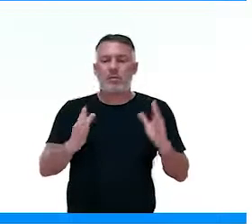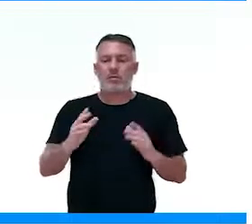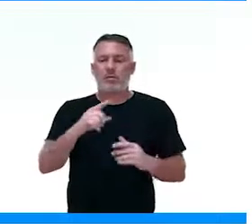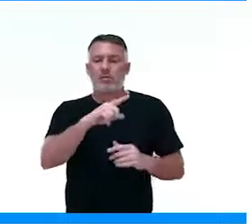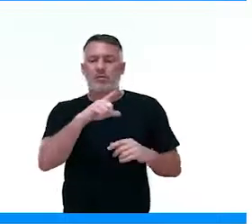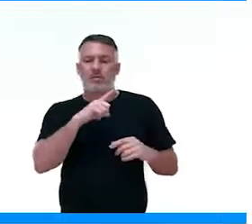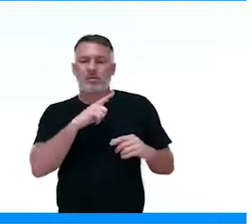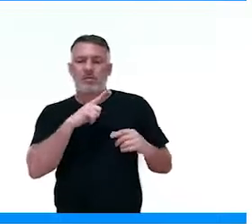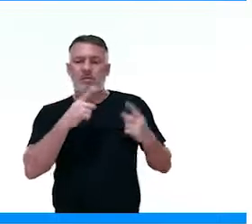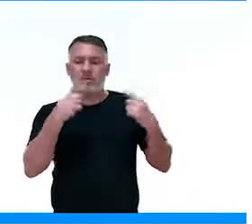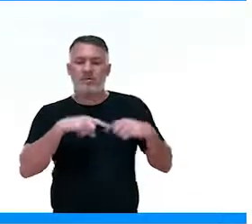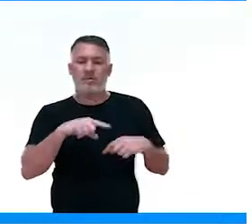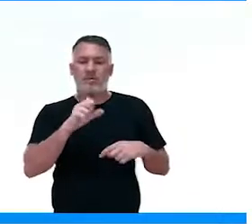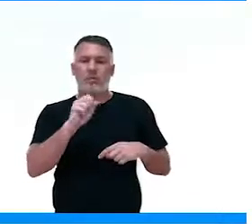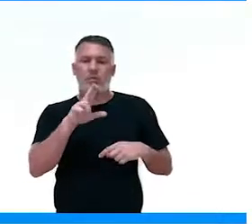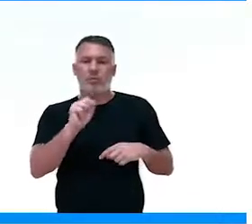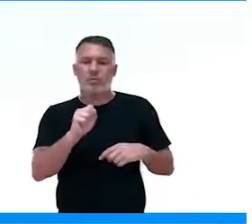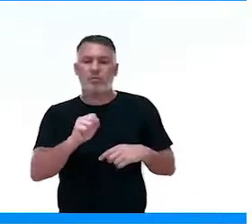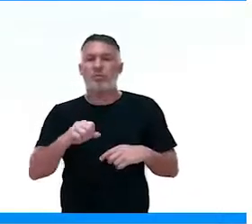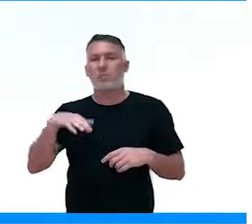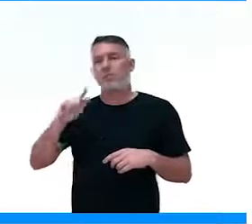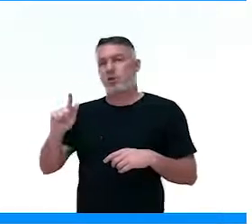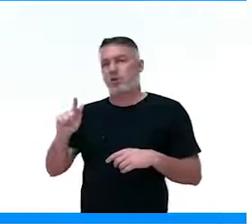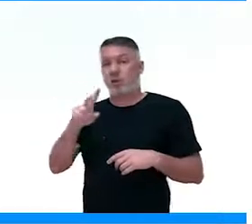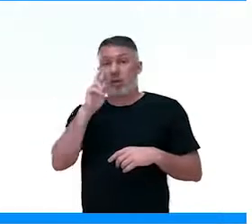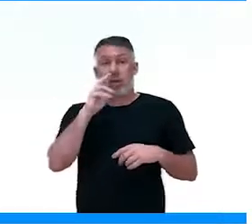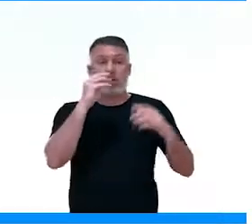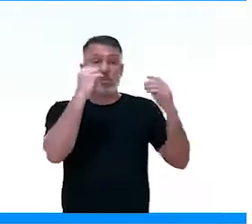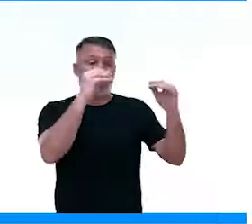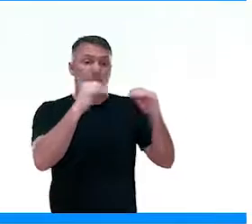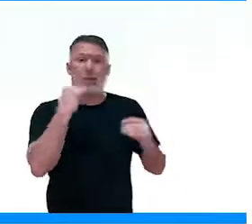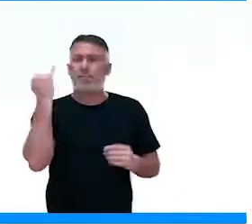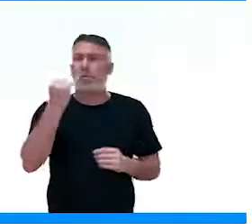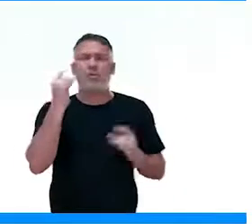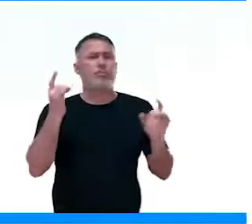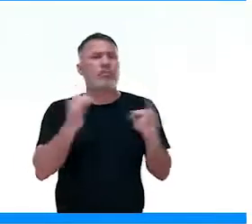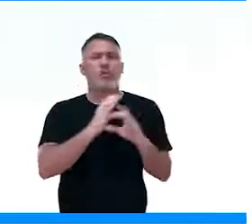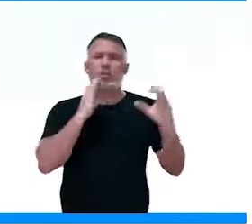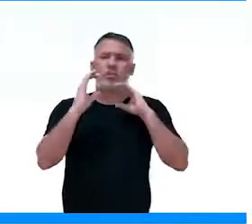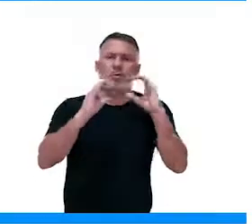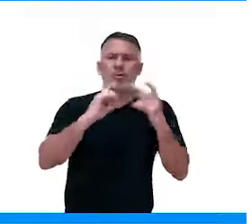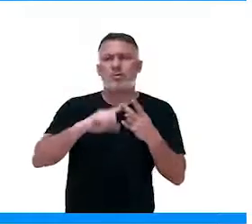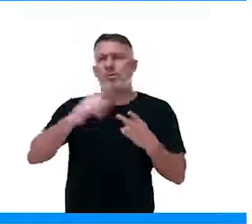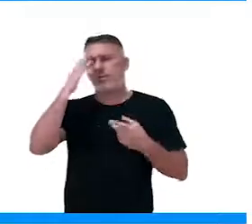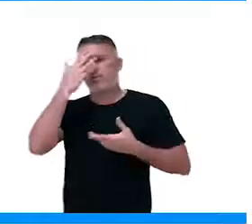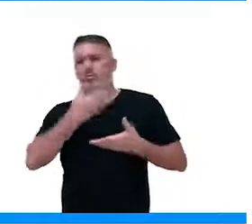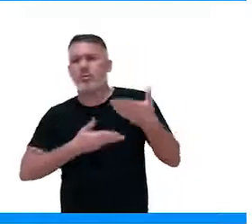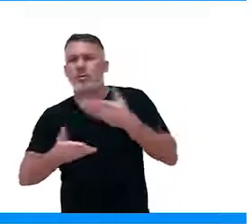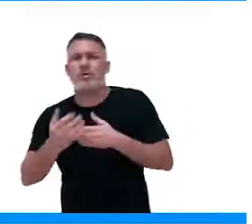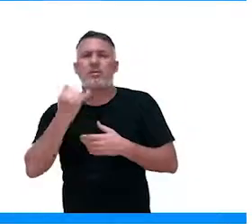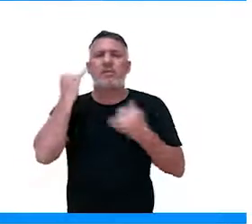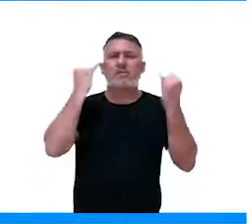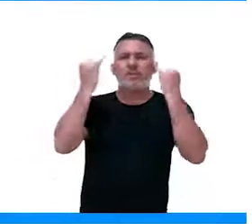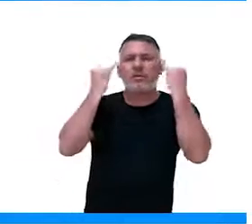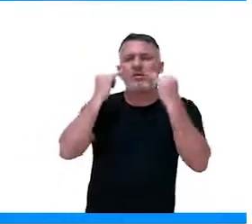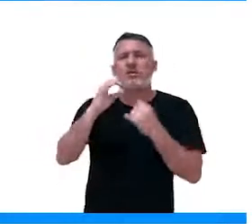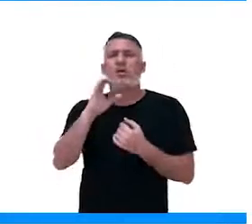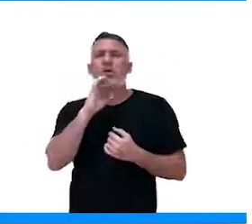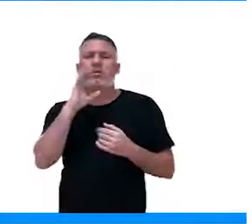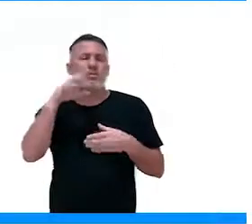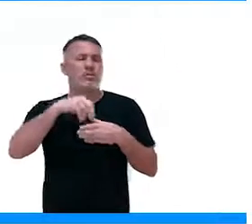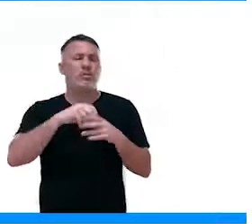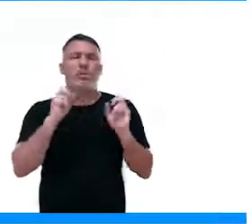SUS e Minas Gerais. Todas as informações importantes para haver comunicação, para haver troca de informação, troca